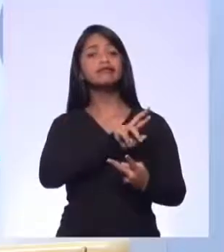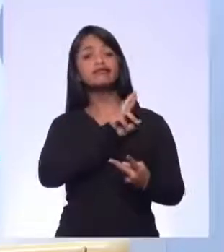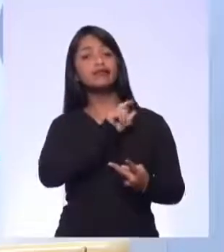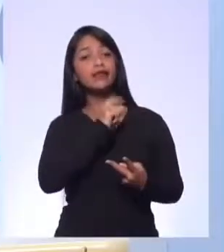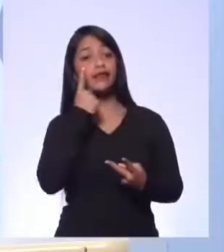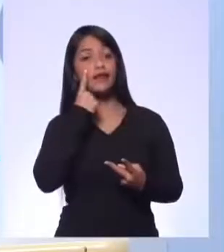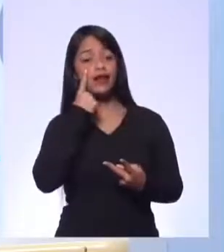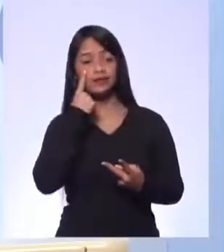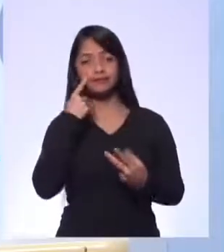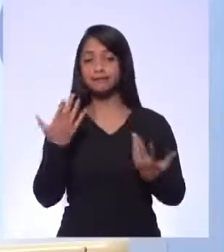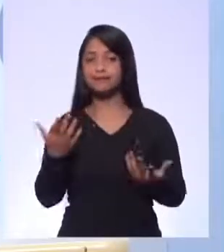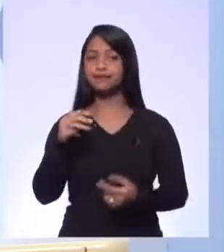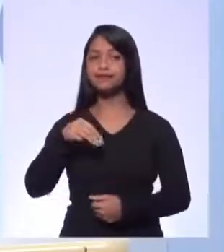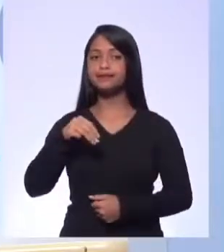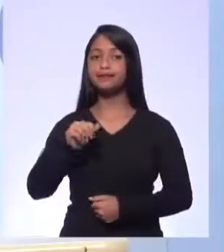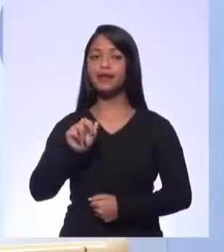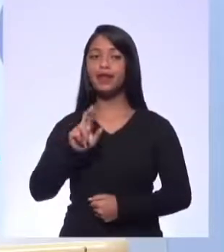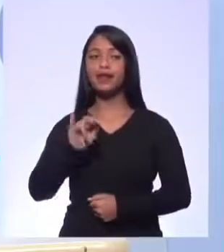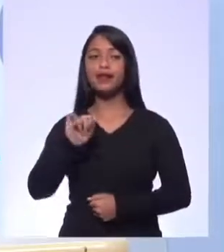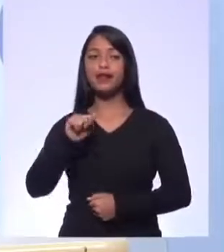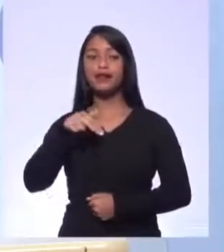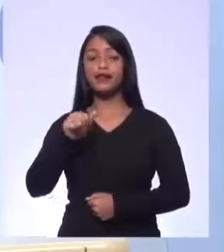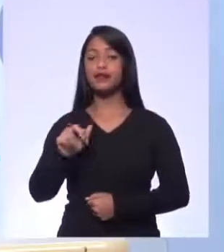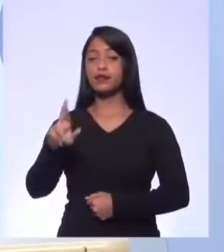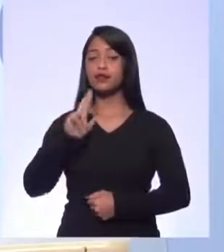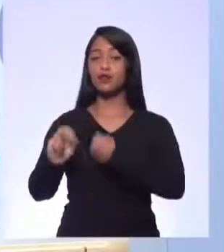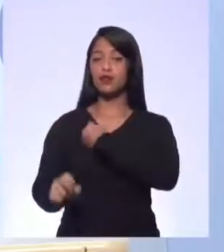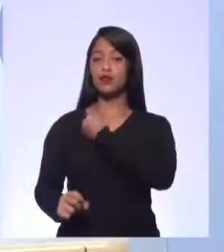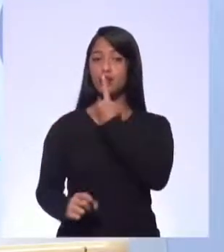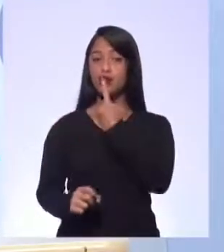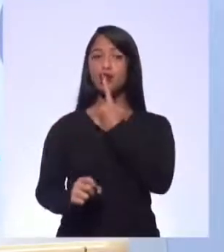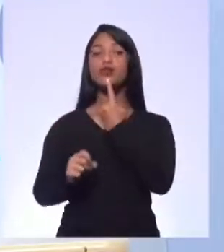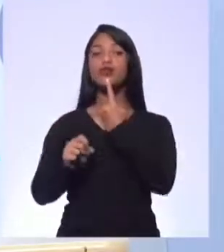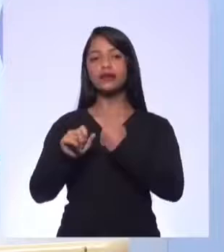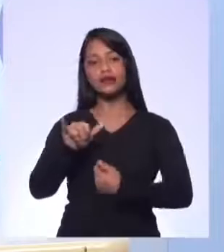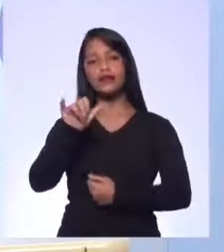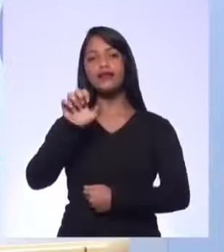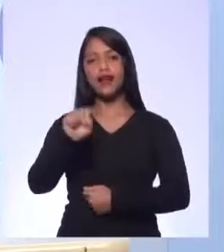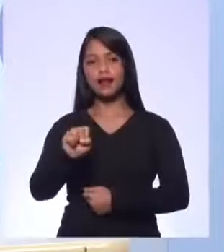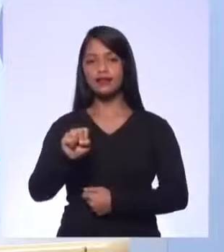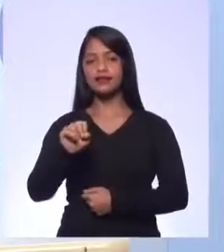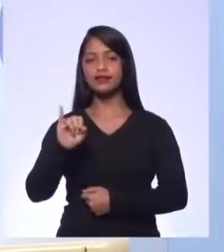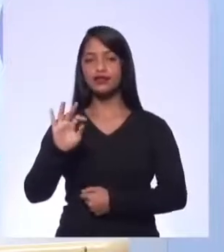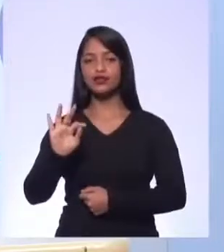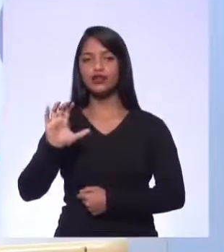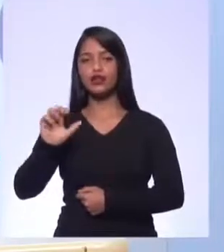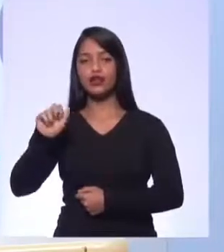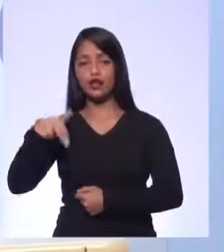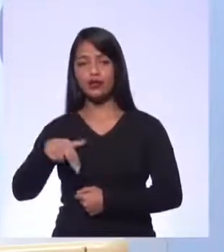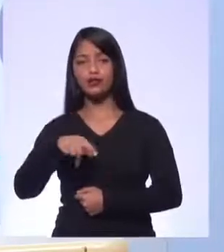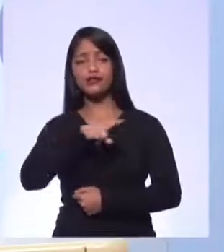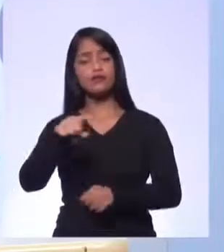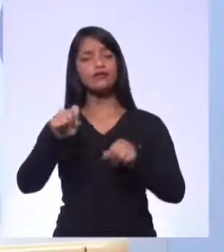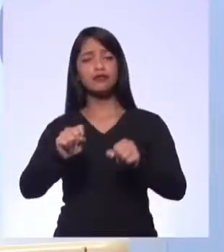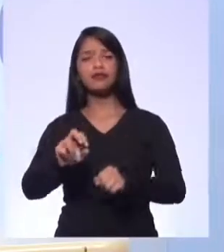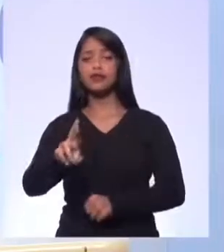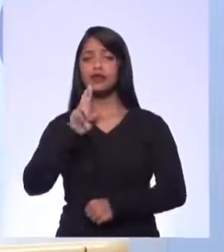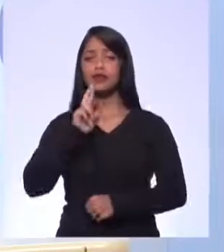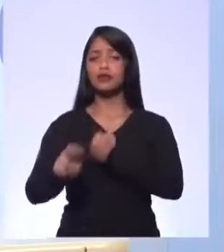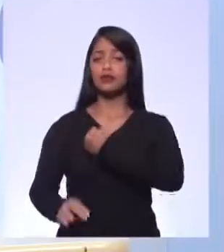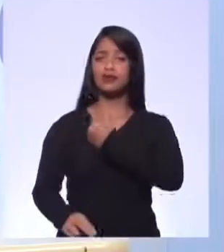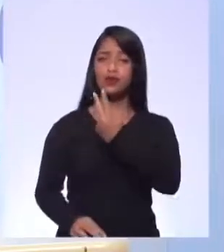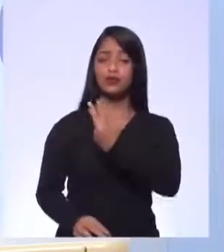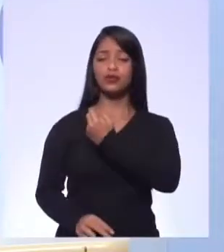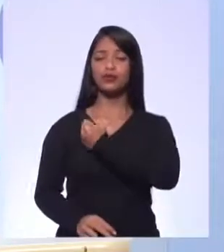a Mariana, por exemplo, escreveu 1, yes, it can. Então, ela respondeu completo aí, mas aí vocês podem ir colocando 2, 2, yes, it can, no, it